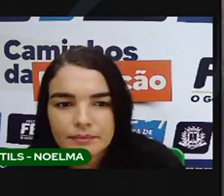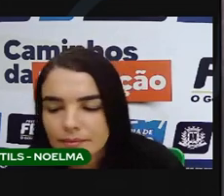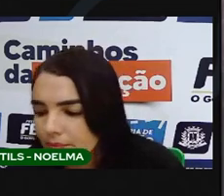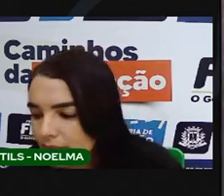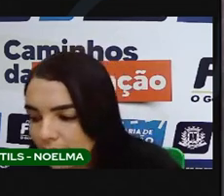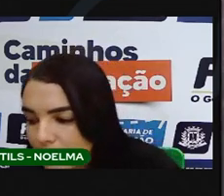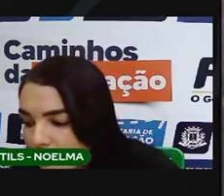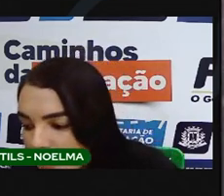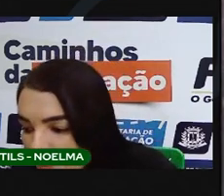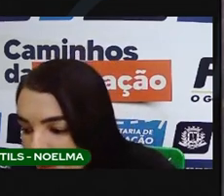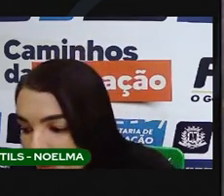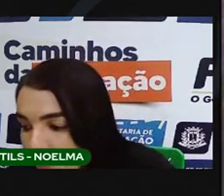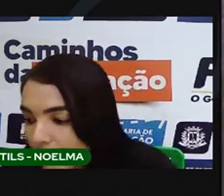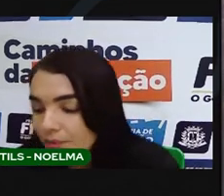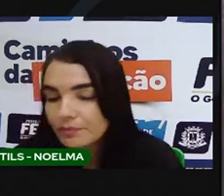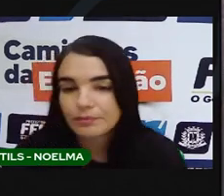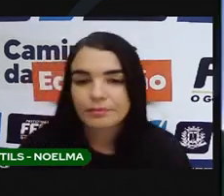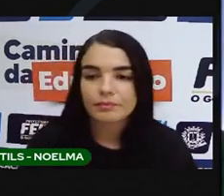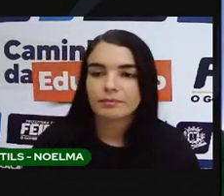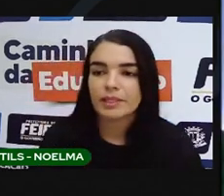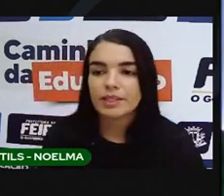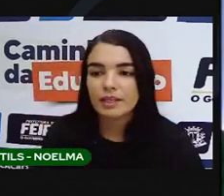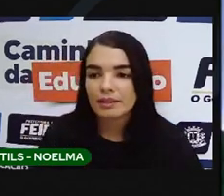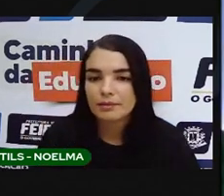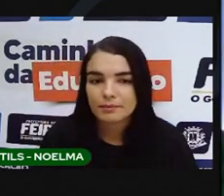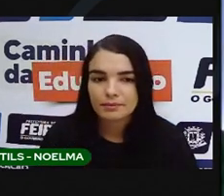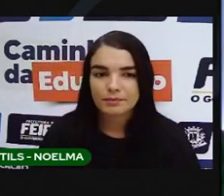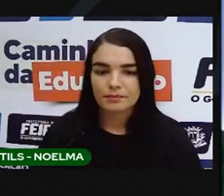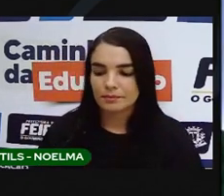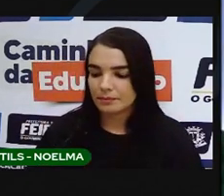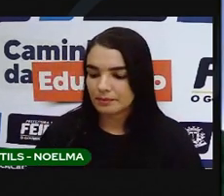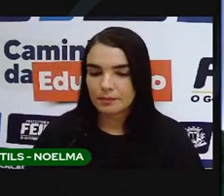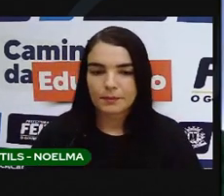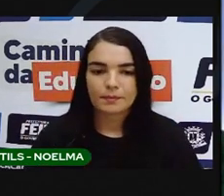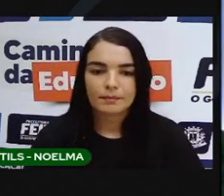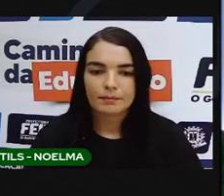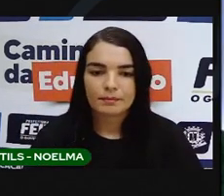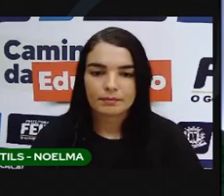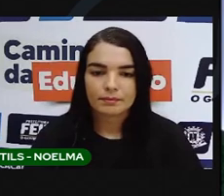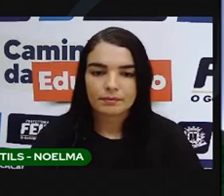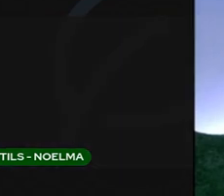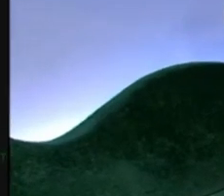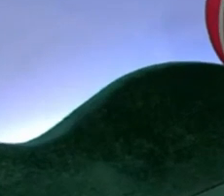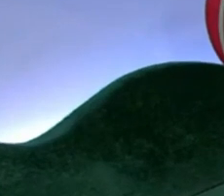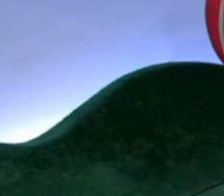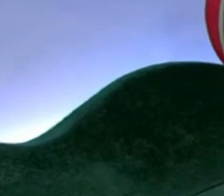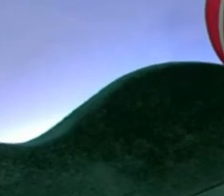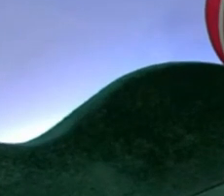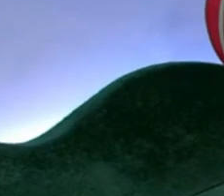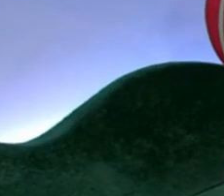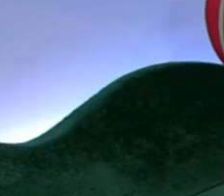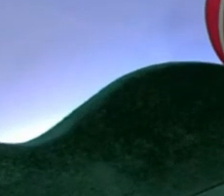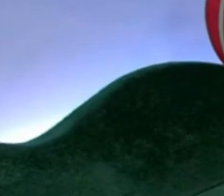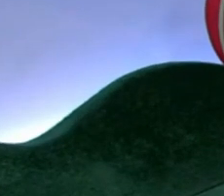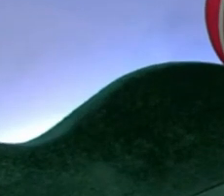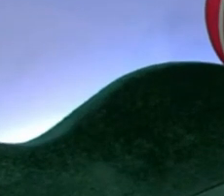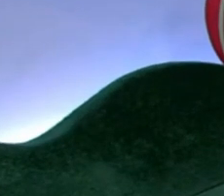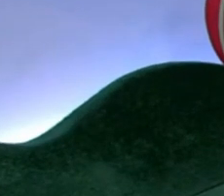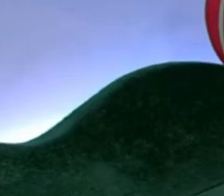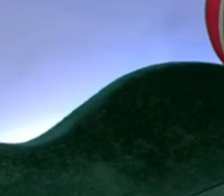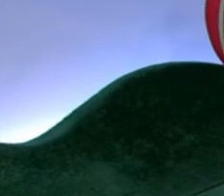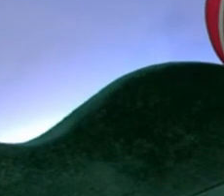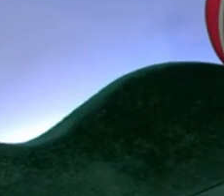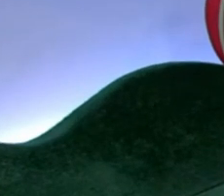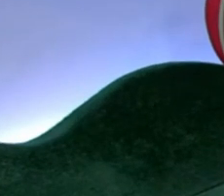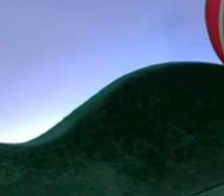Por quê? Oi. Poxa, observação, Dorotez. Que coisa. Ai, o que eu acho? Ainda naquela que existiam escravos,